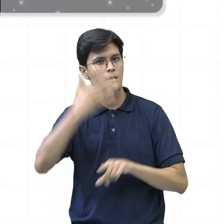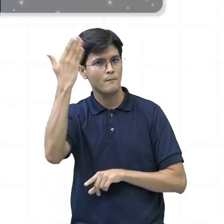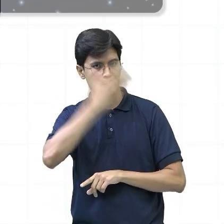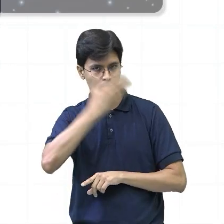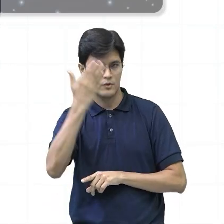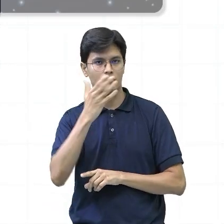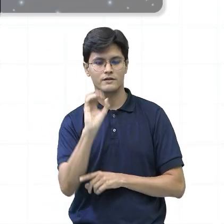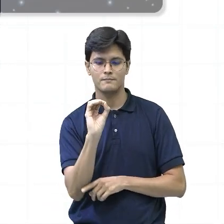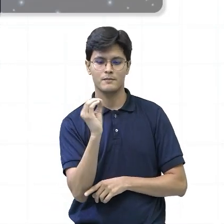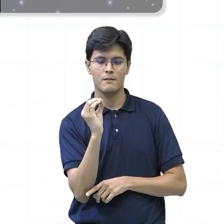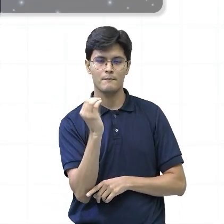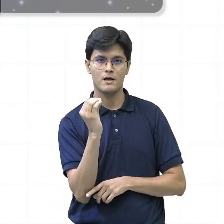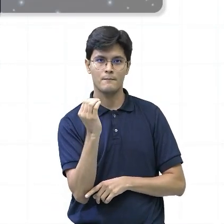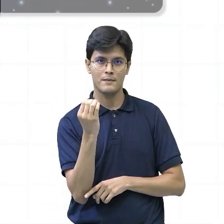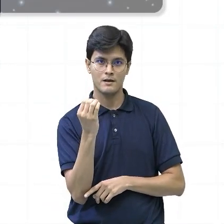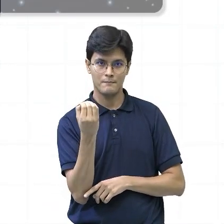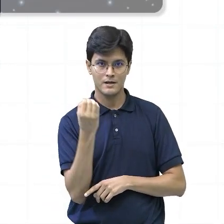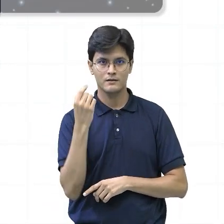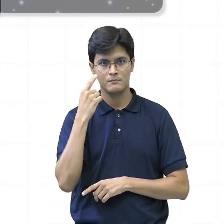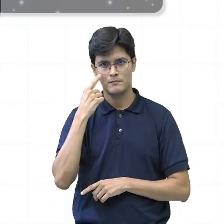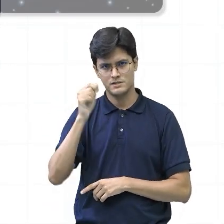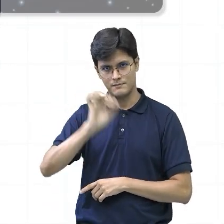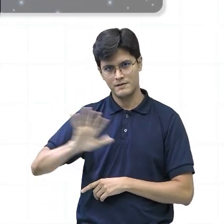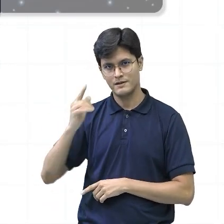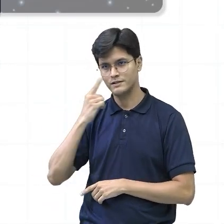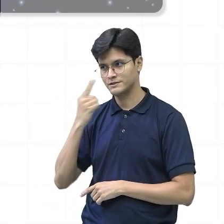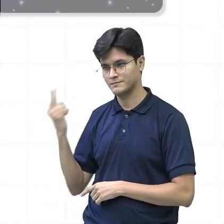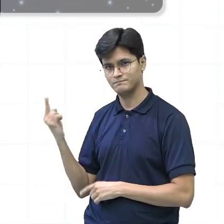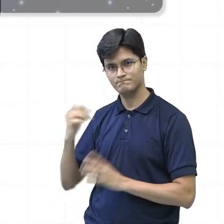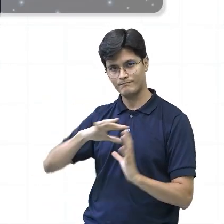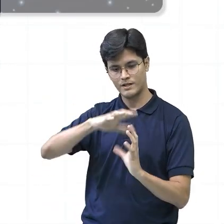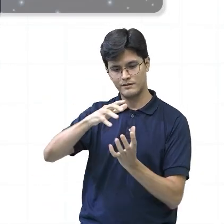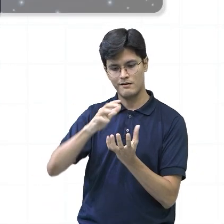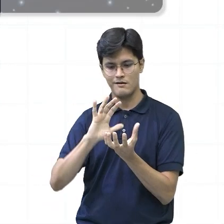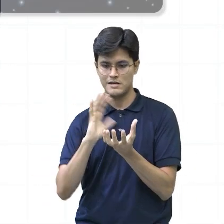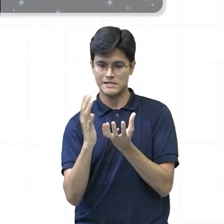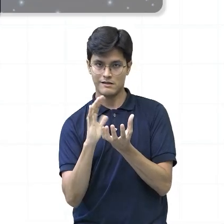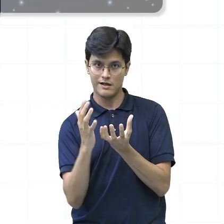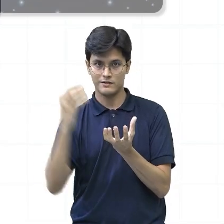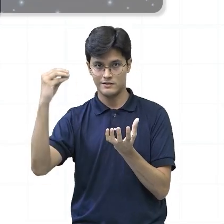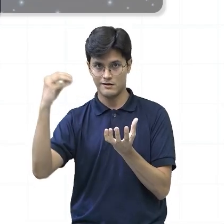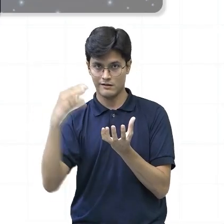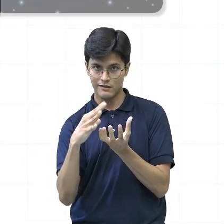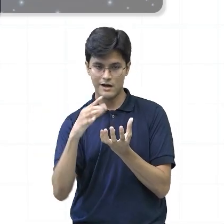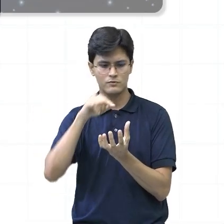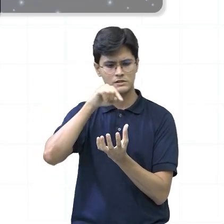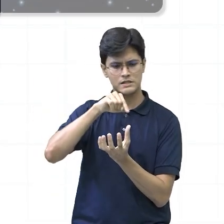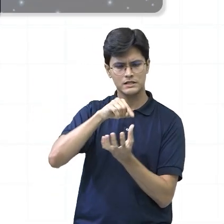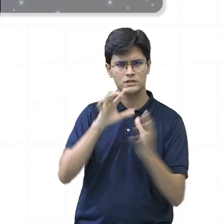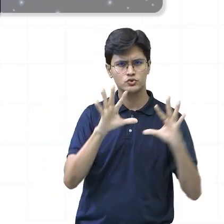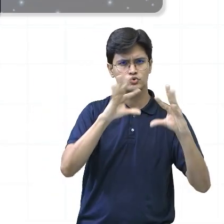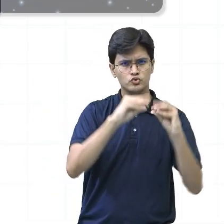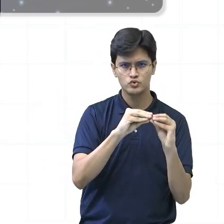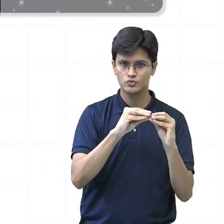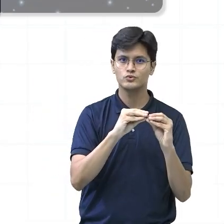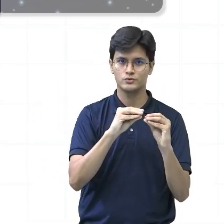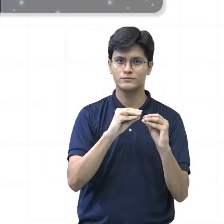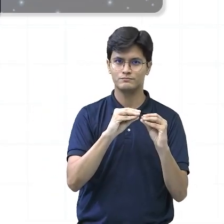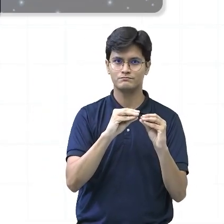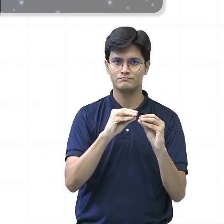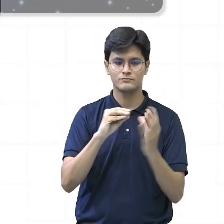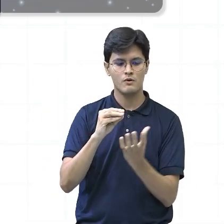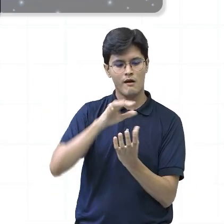sendo iluminado pelo Sol, enquanto o outro lado não está sendo iluminado. Então, naquele lado que está escuro, onde